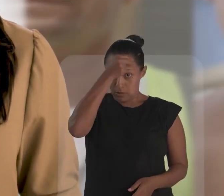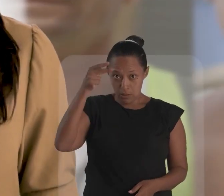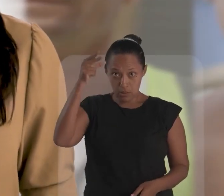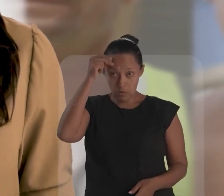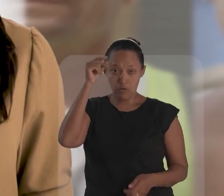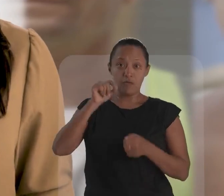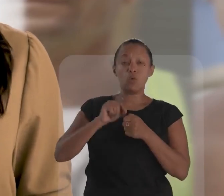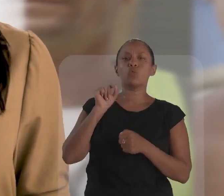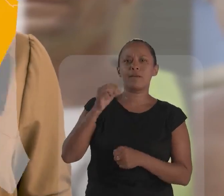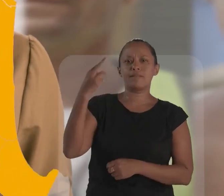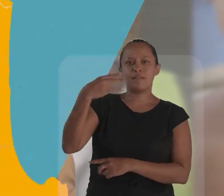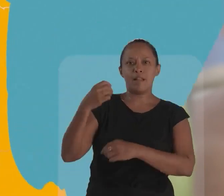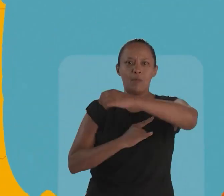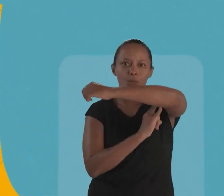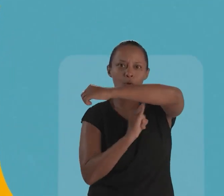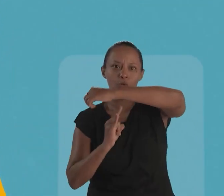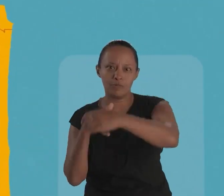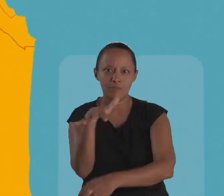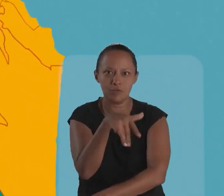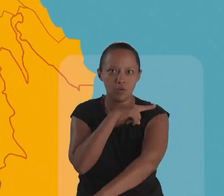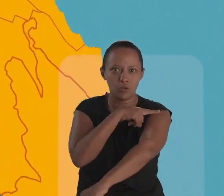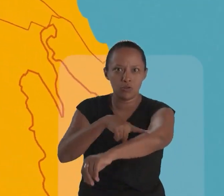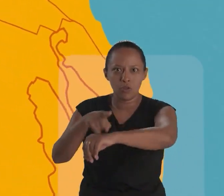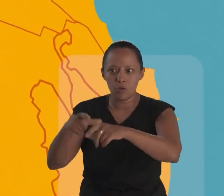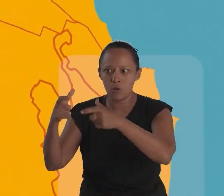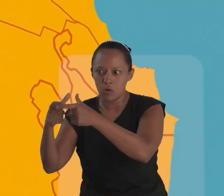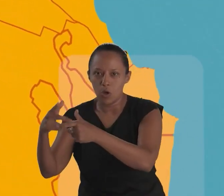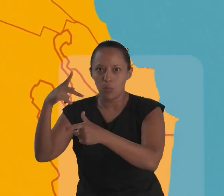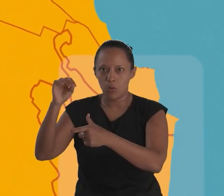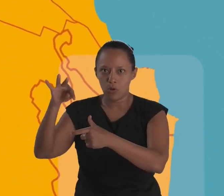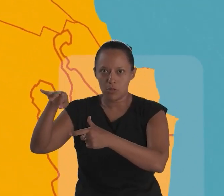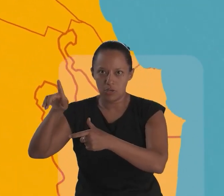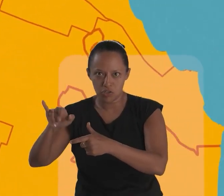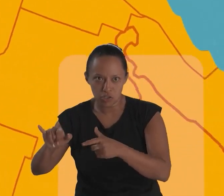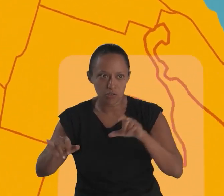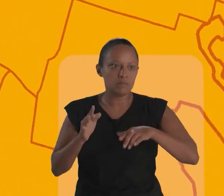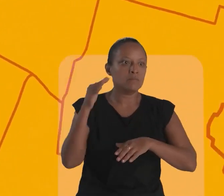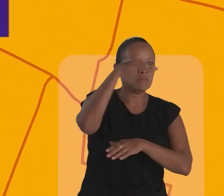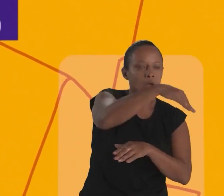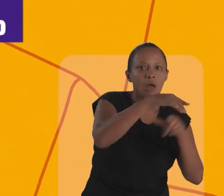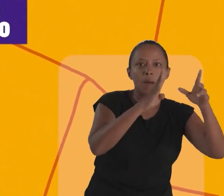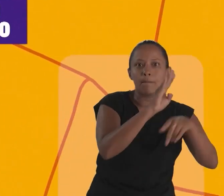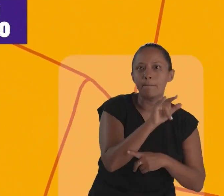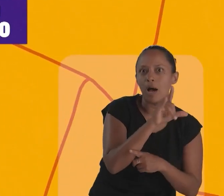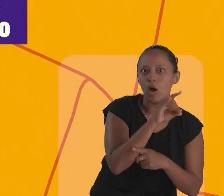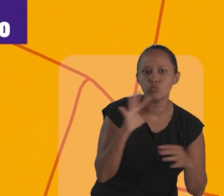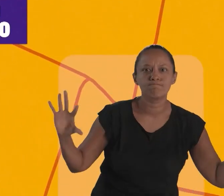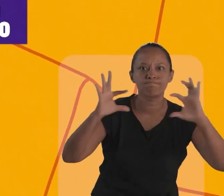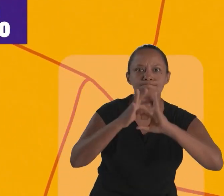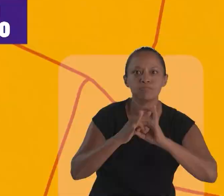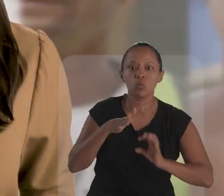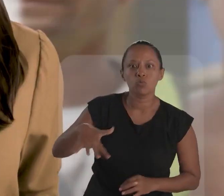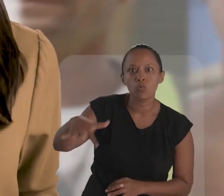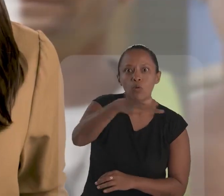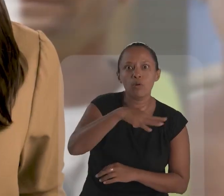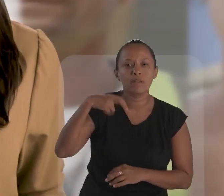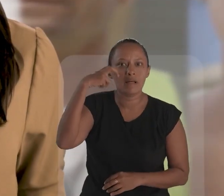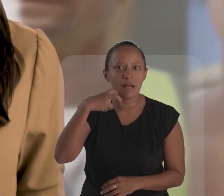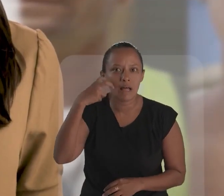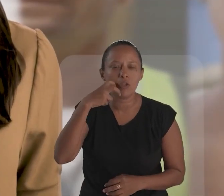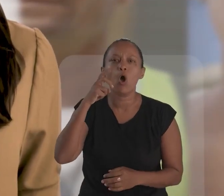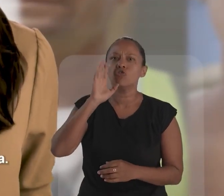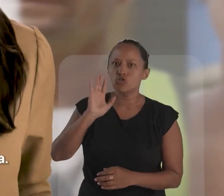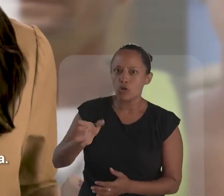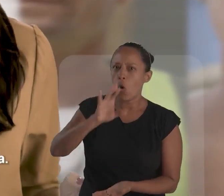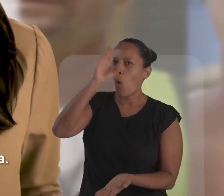vamos fazer a terceira ponte da Zona Norte, ligando o bairro Potengi ao viaduto do Baldo. Integrar toda a cidade é o nosso compromisso. O estudo